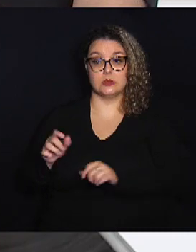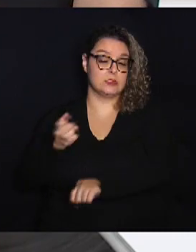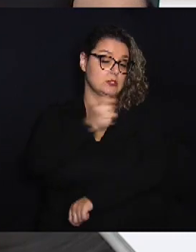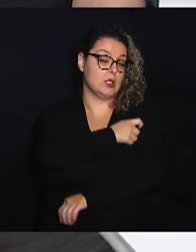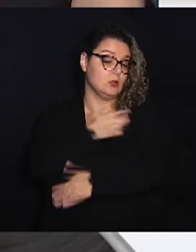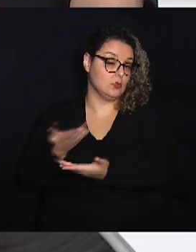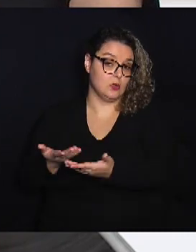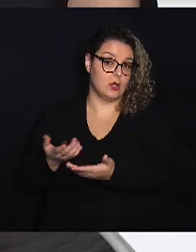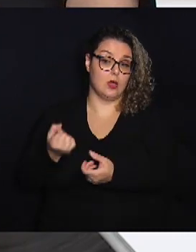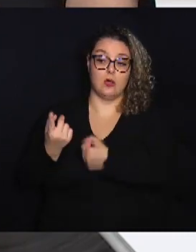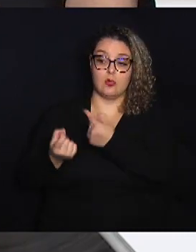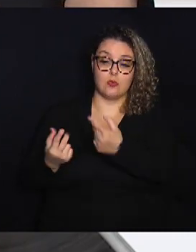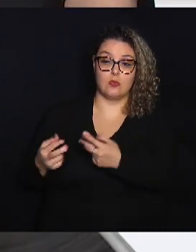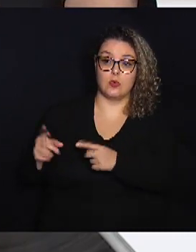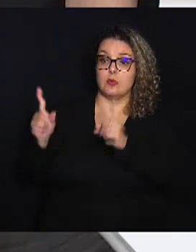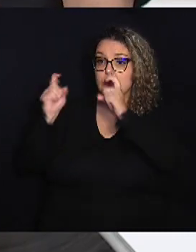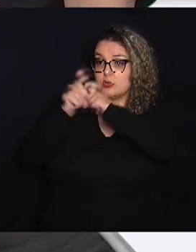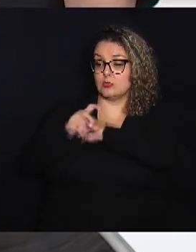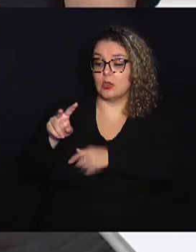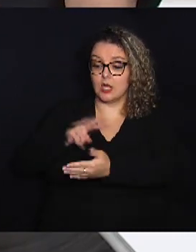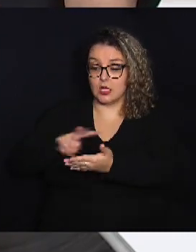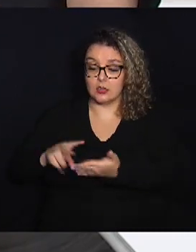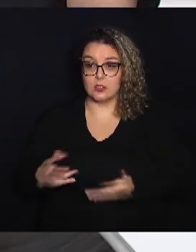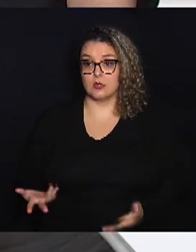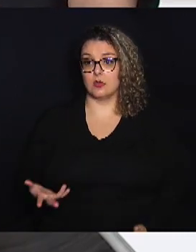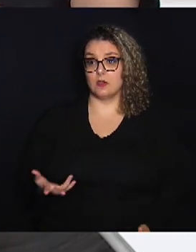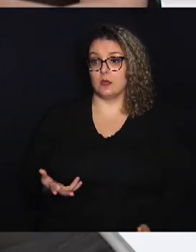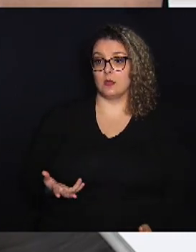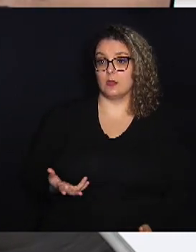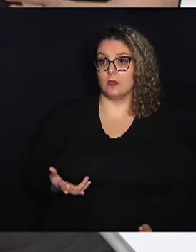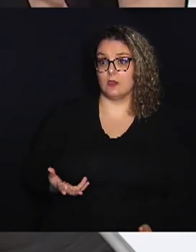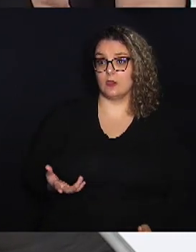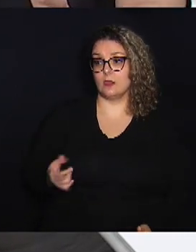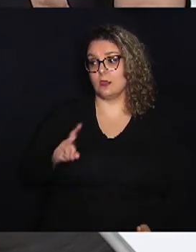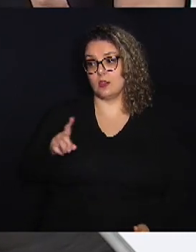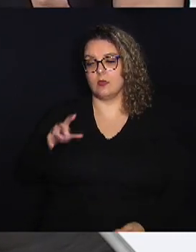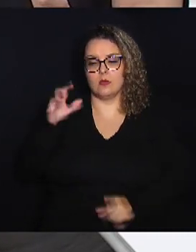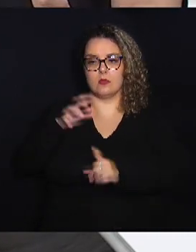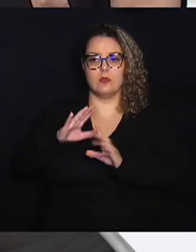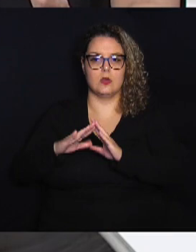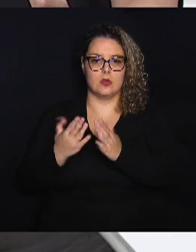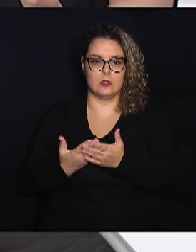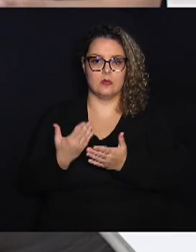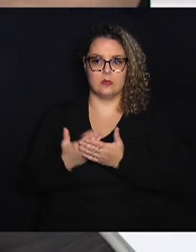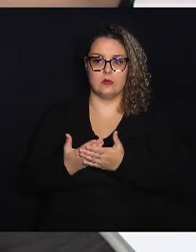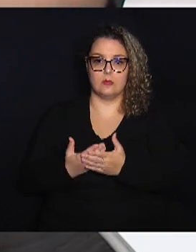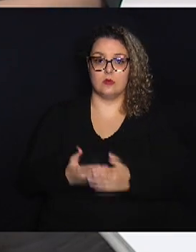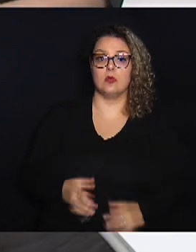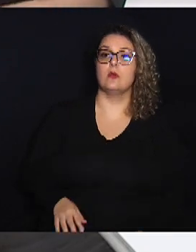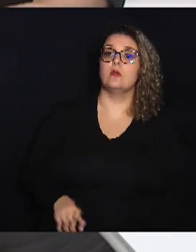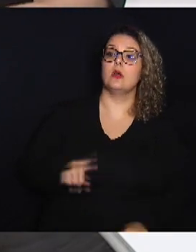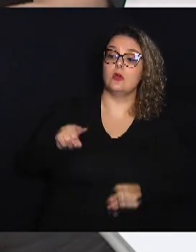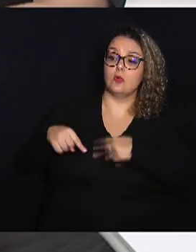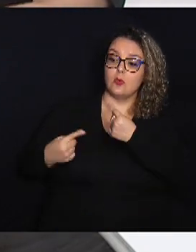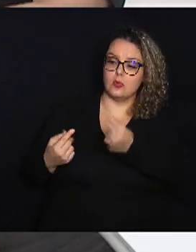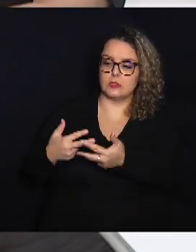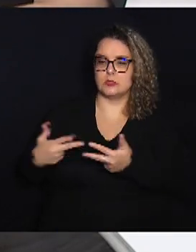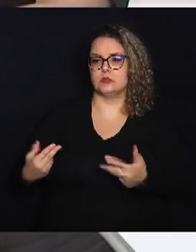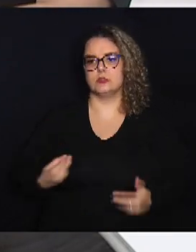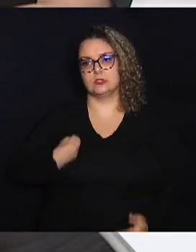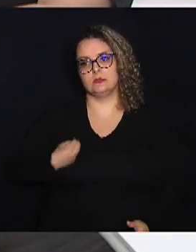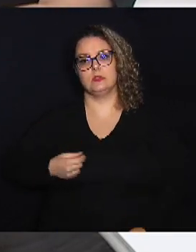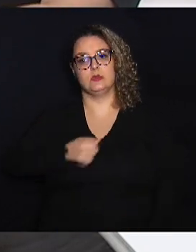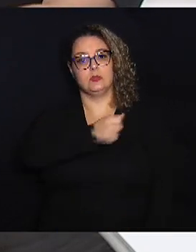dificuldade, por exemplo, associada à leitura, isso não vai só impactar a escola, isso também vai impactar outros aspectos da vida do